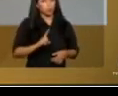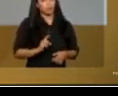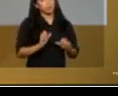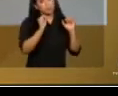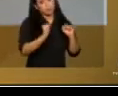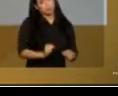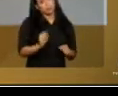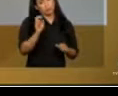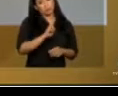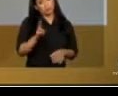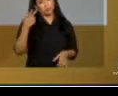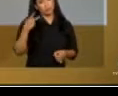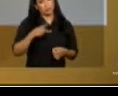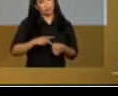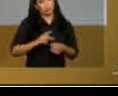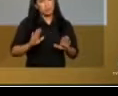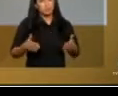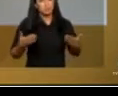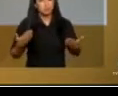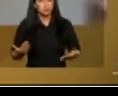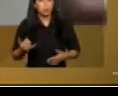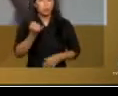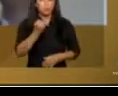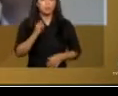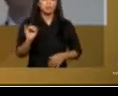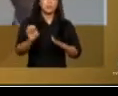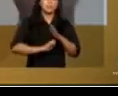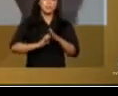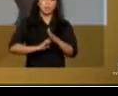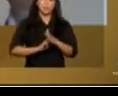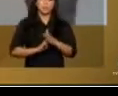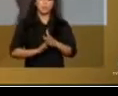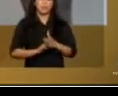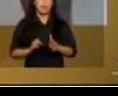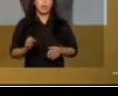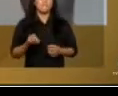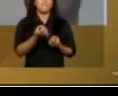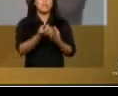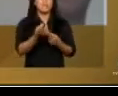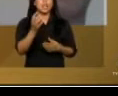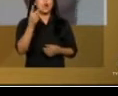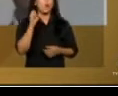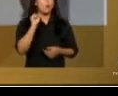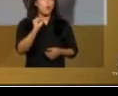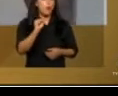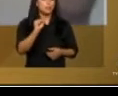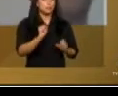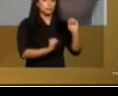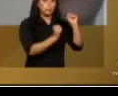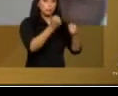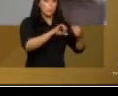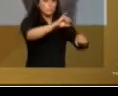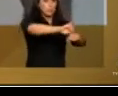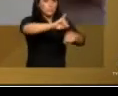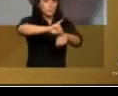da Petrobras. Então, se a empresa pretende vender 8 refinarias, isso